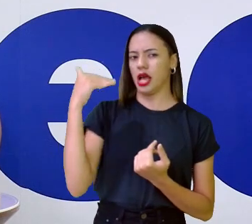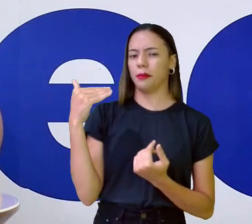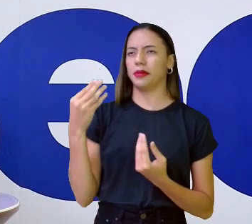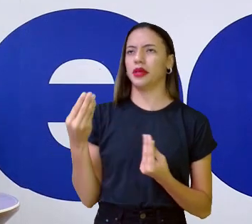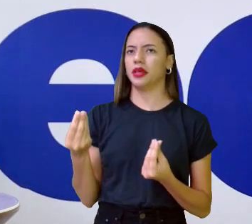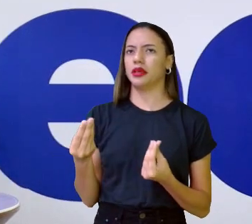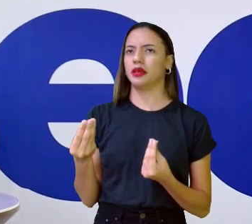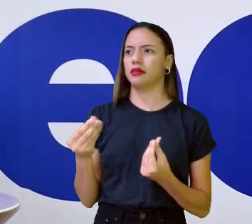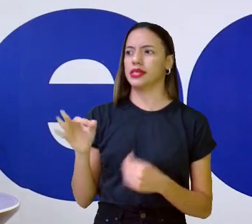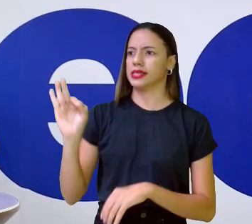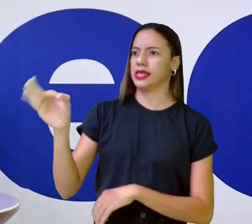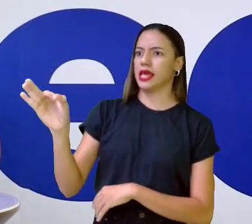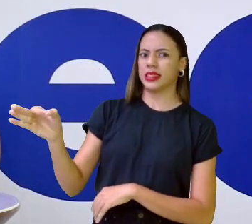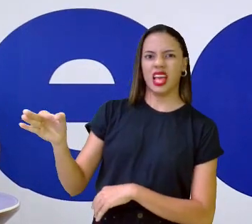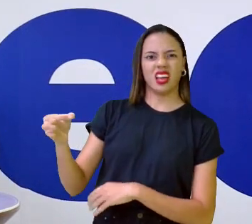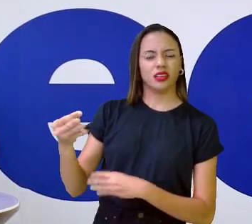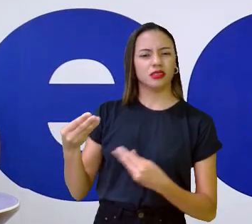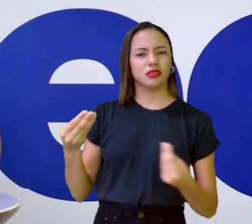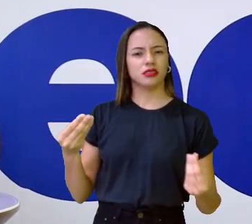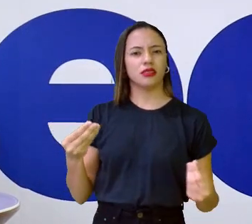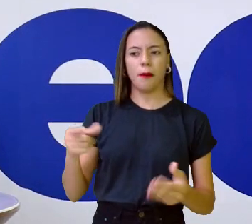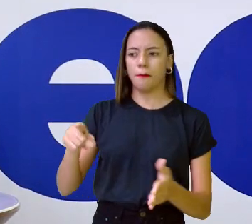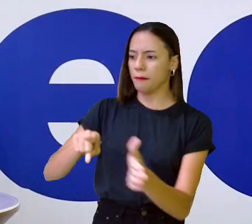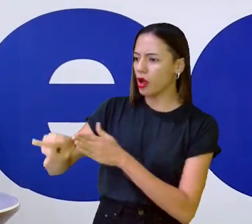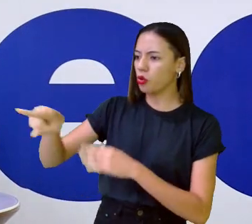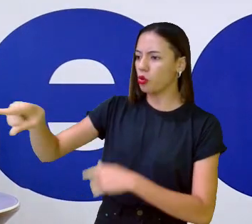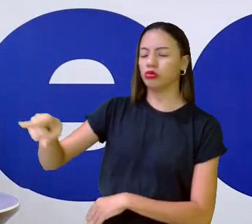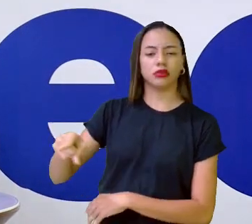tem certeza de que está certo quando você pergunta alguma coisa